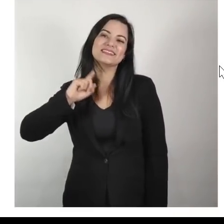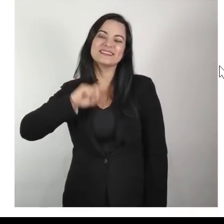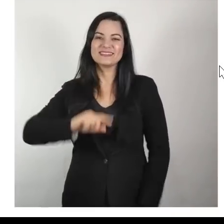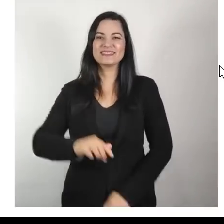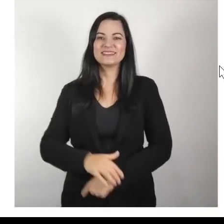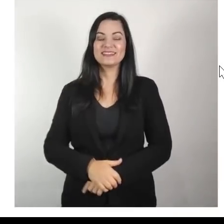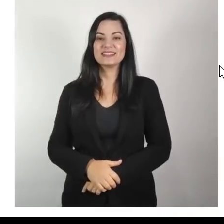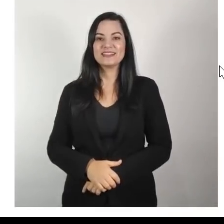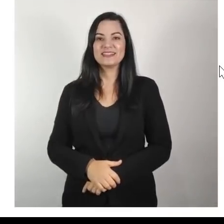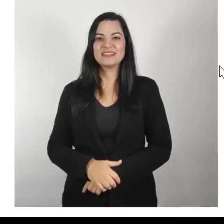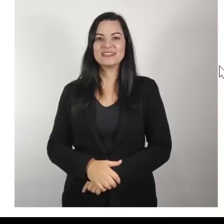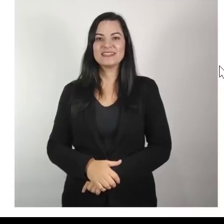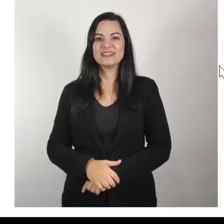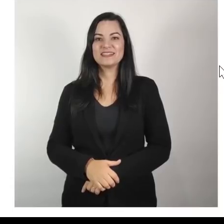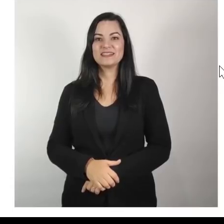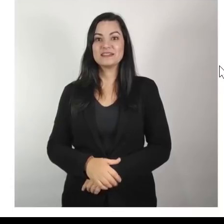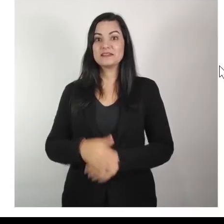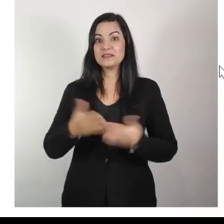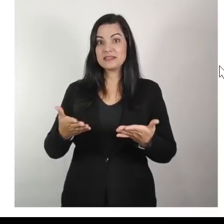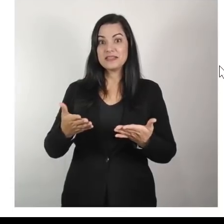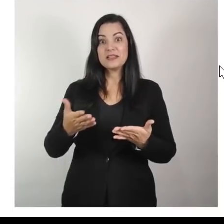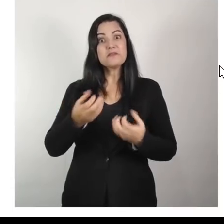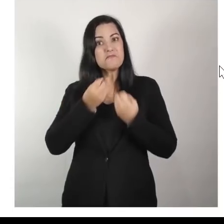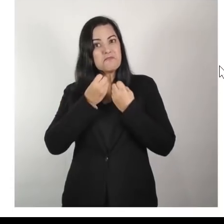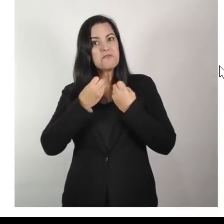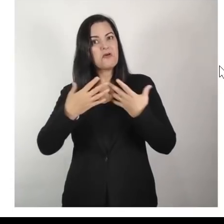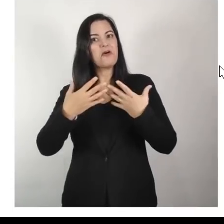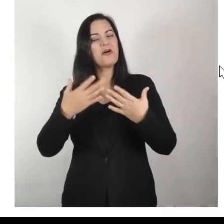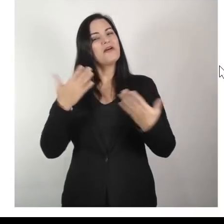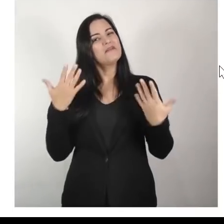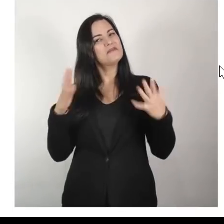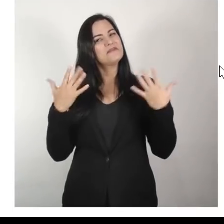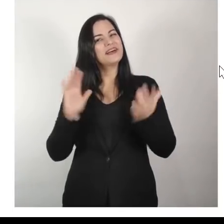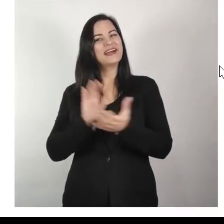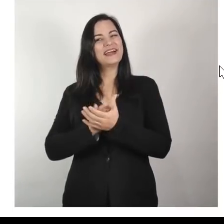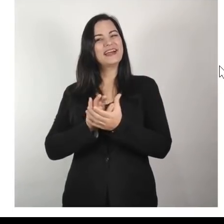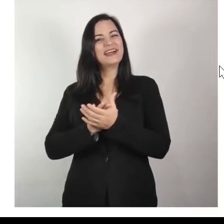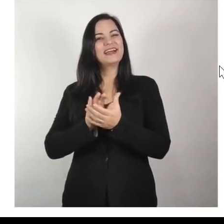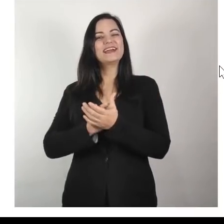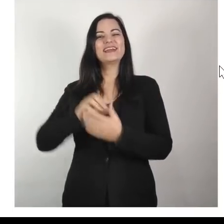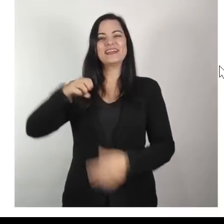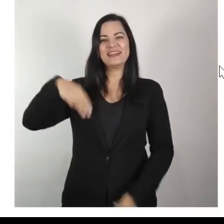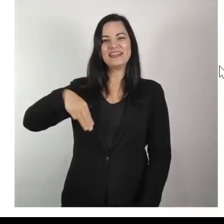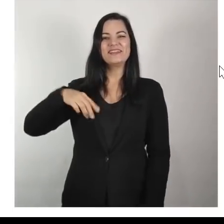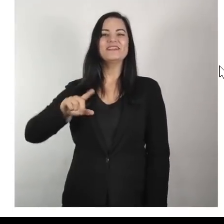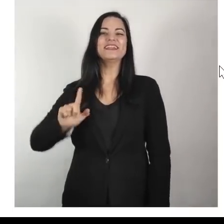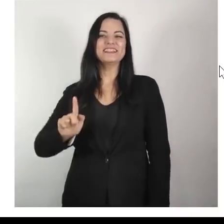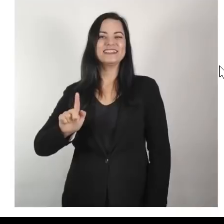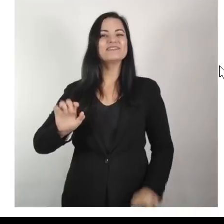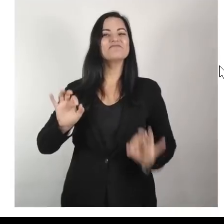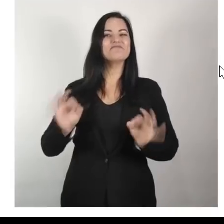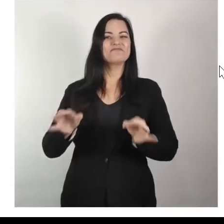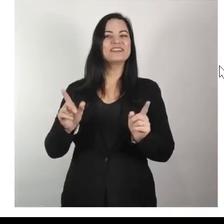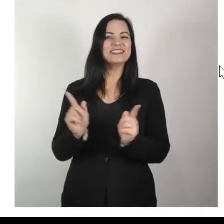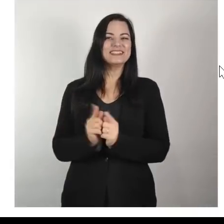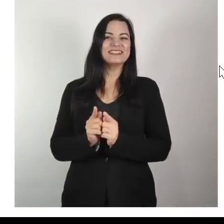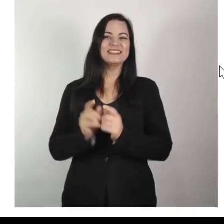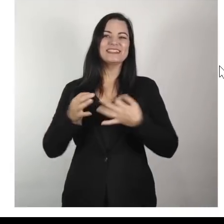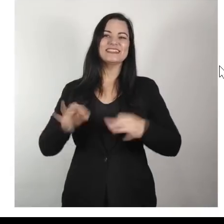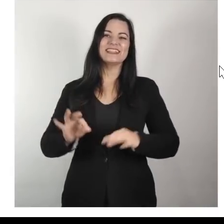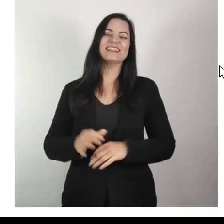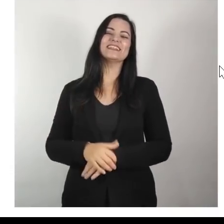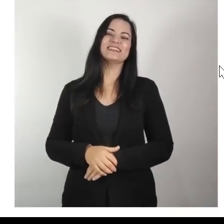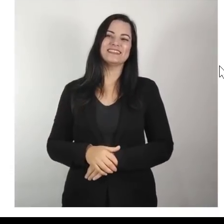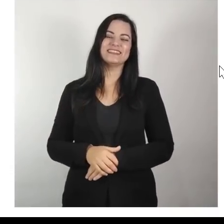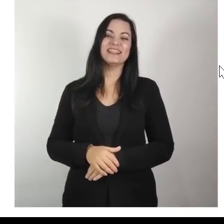que vocês acham? Muito bem, parabéns. MG. O estado da